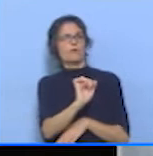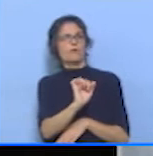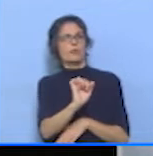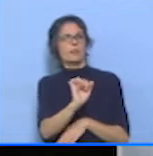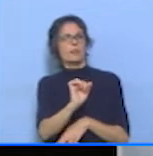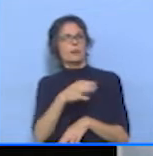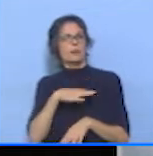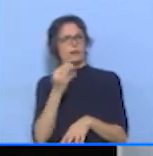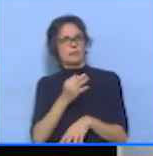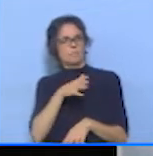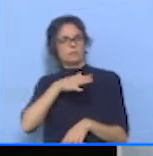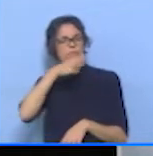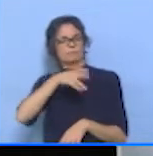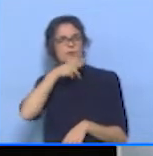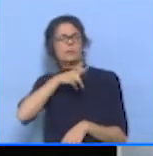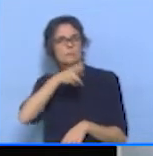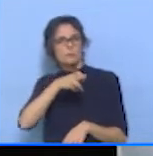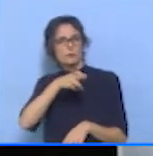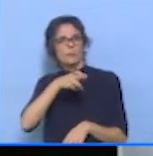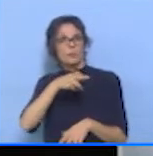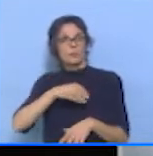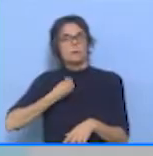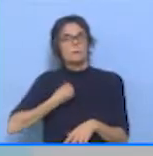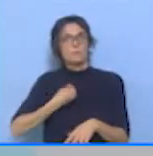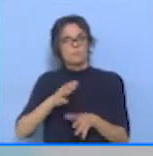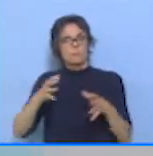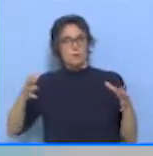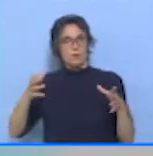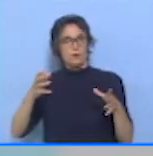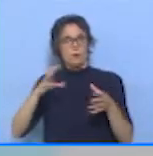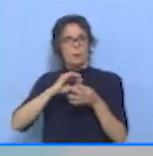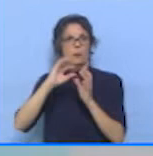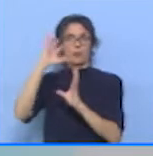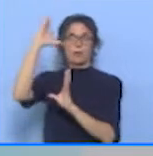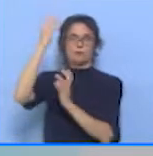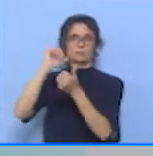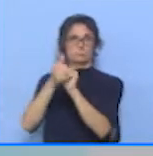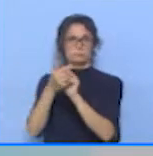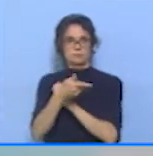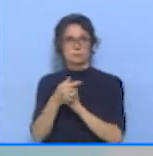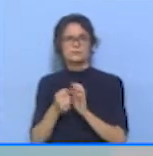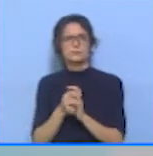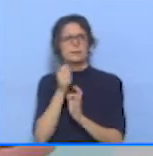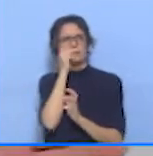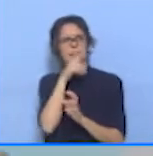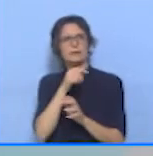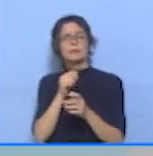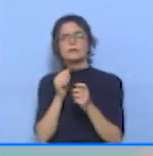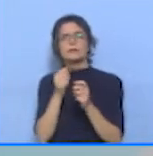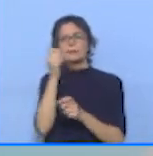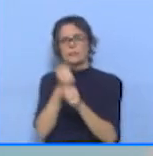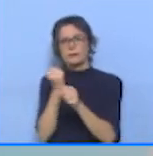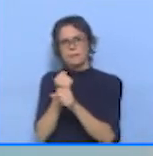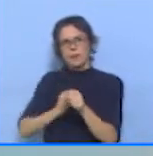uma preocupação crescente, que é esta preocupação com as alterações climáticas. E para quem trabalha com esta preocupação há muito tempo, vale a pena ou não vale a